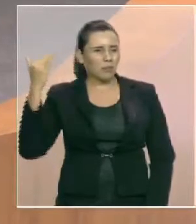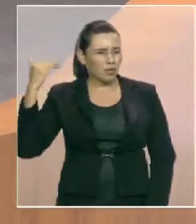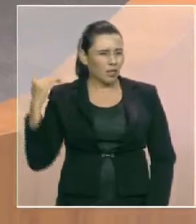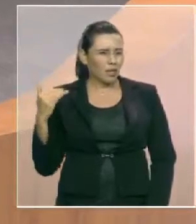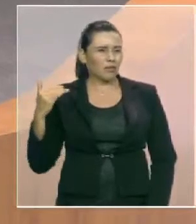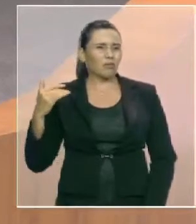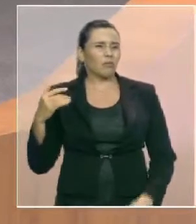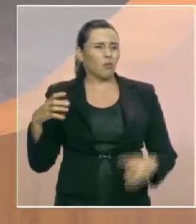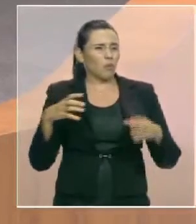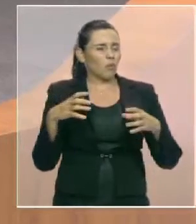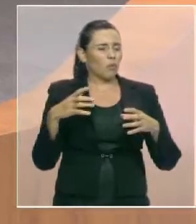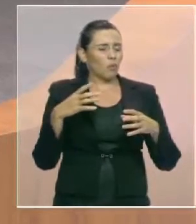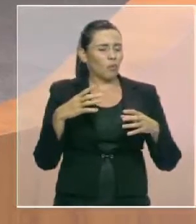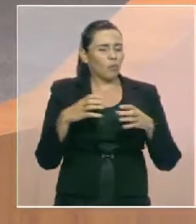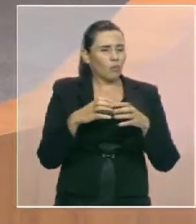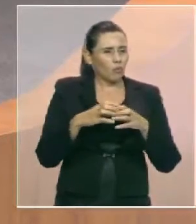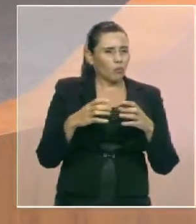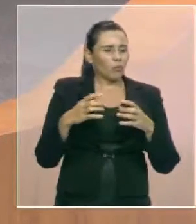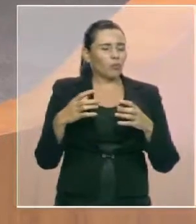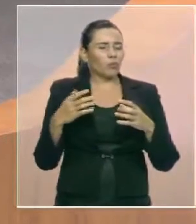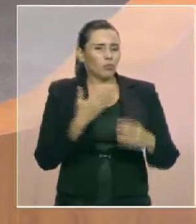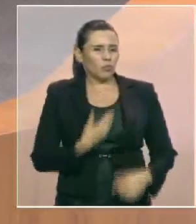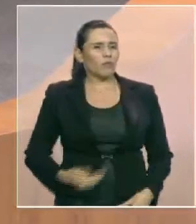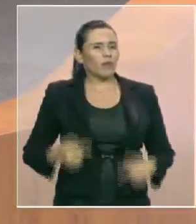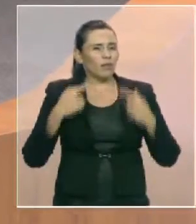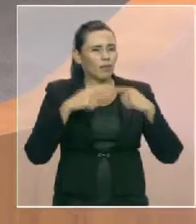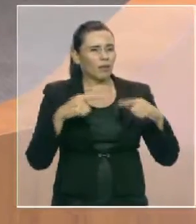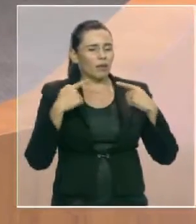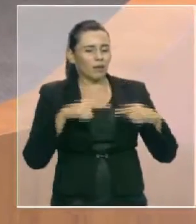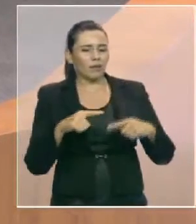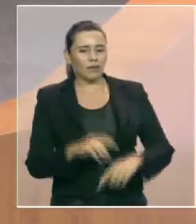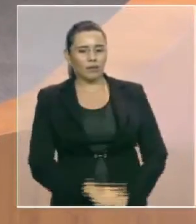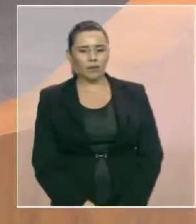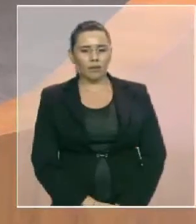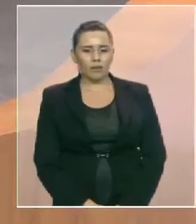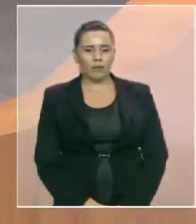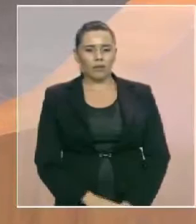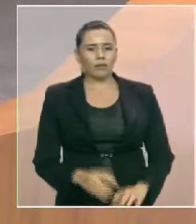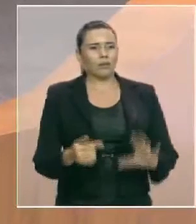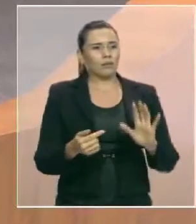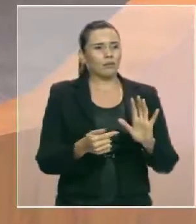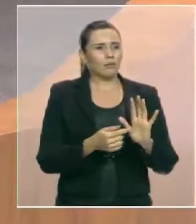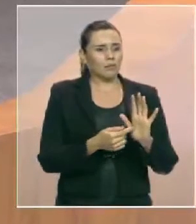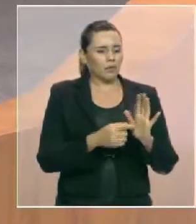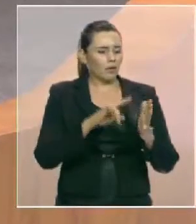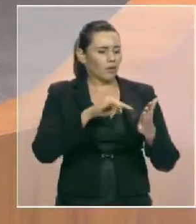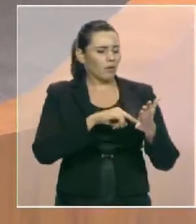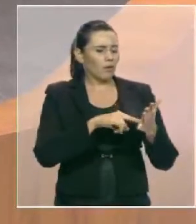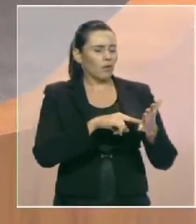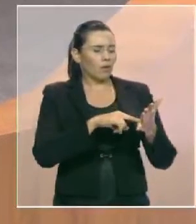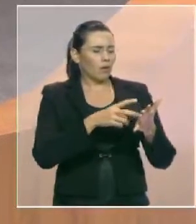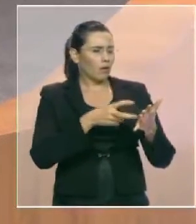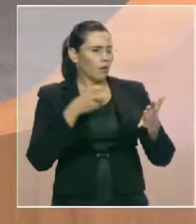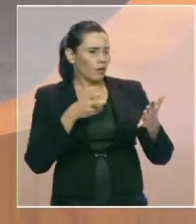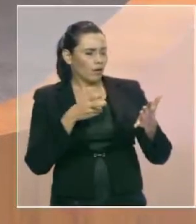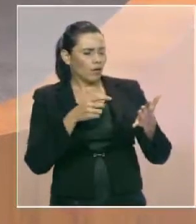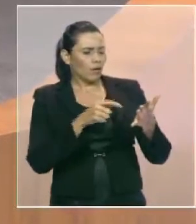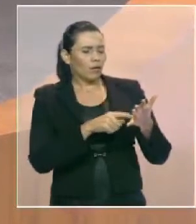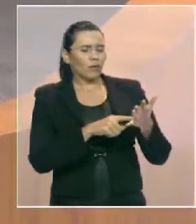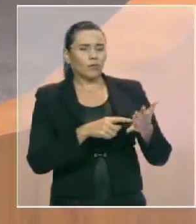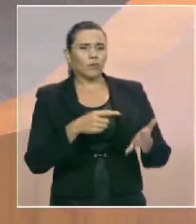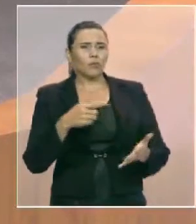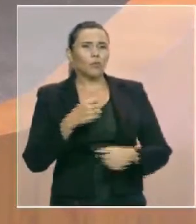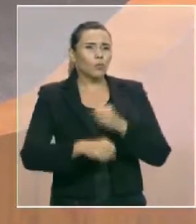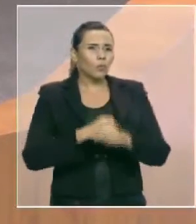em 2018. 2019, zerado. Não tem dinheiro do BNDES, mas a conta fica. Mais de R$1